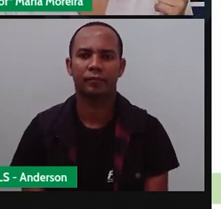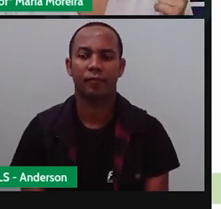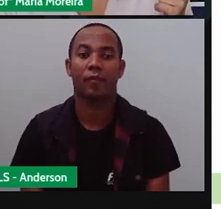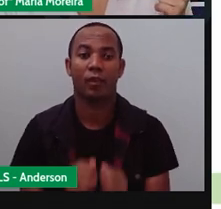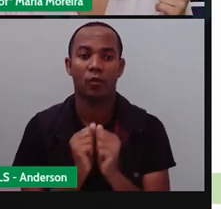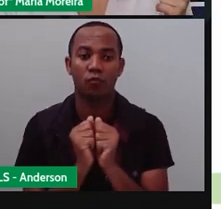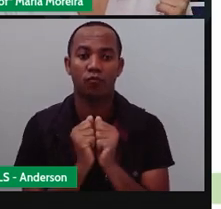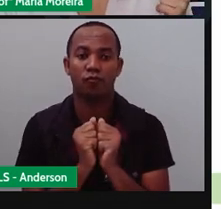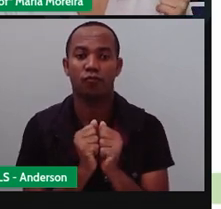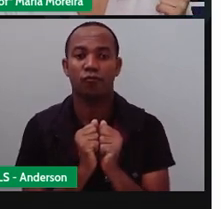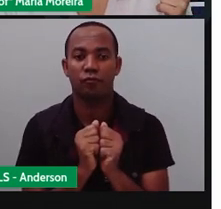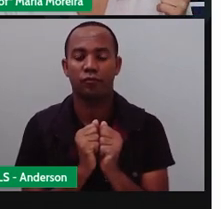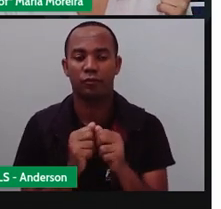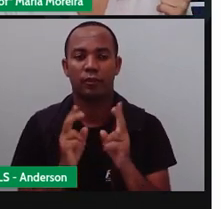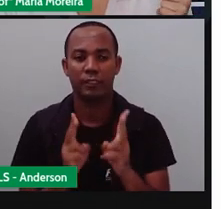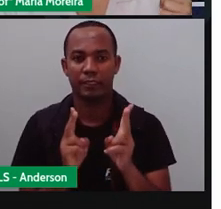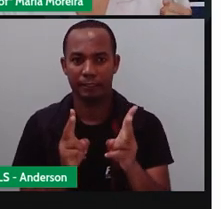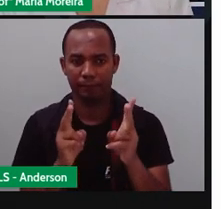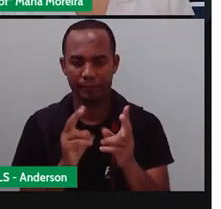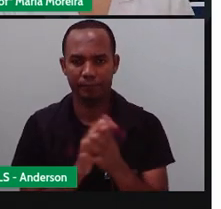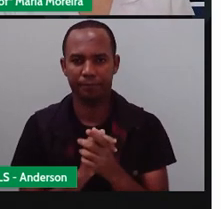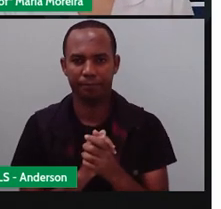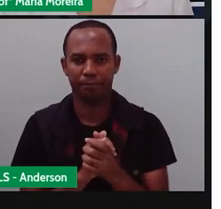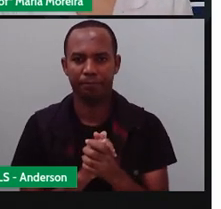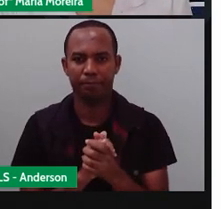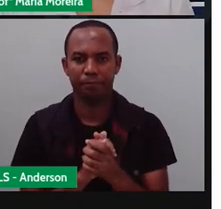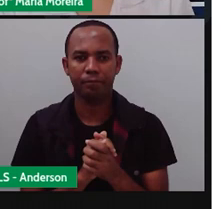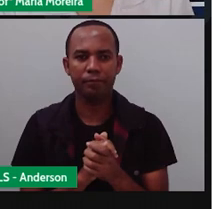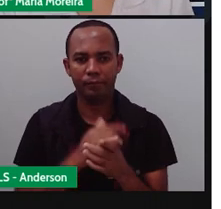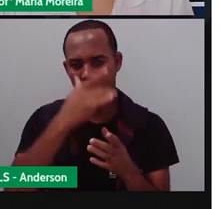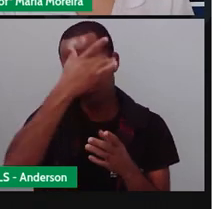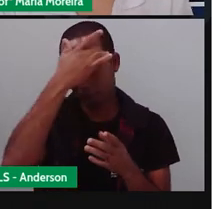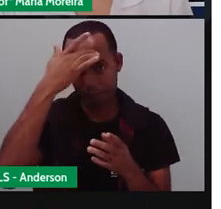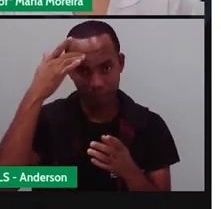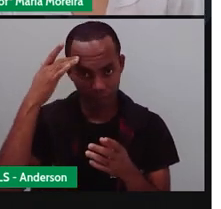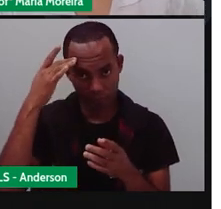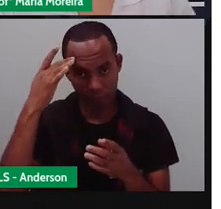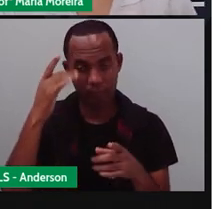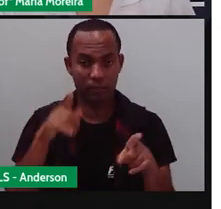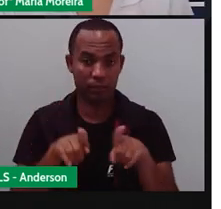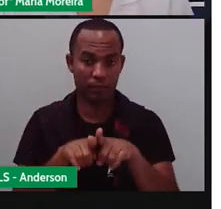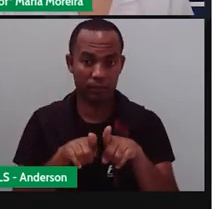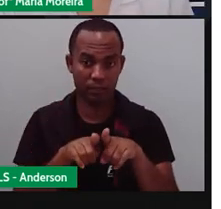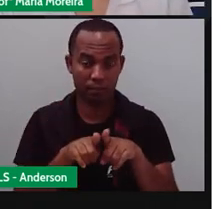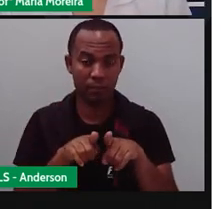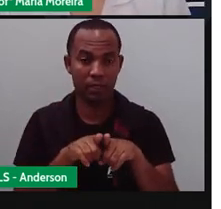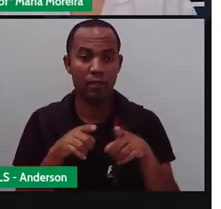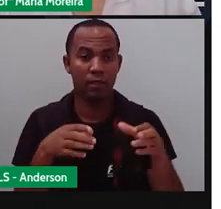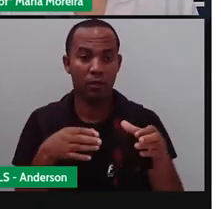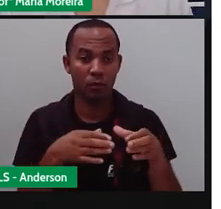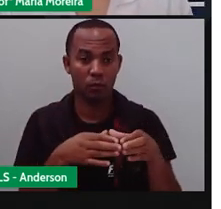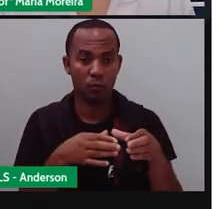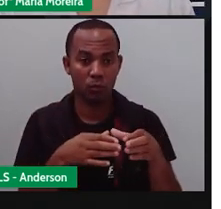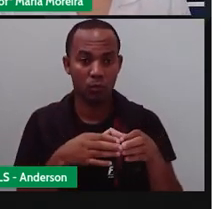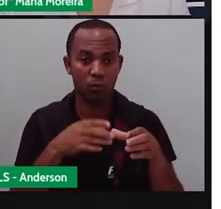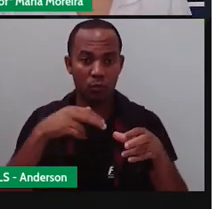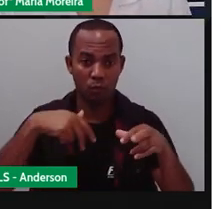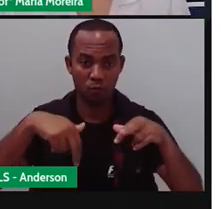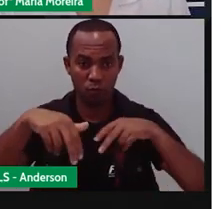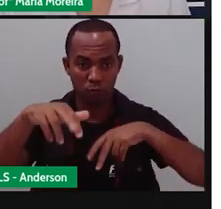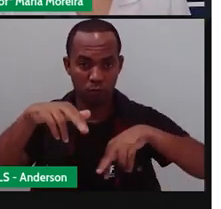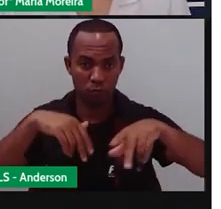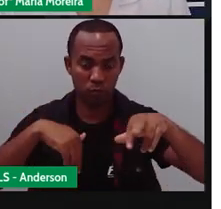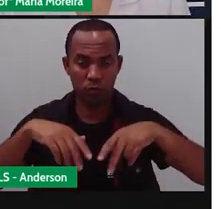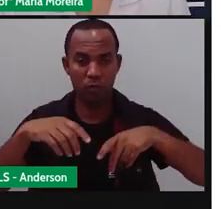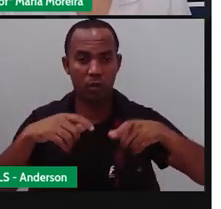juntos juntinho sempre lado a lado bom as pessoas e as mercadorias ela se locomovem entre a